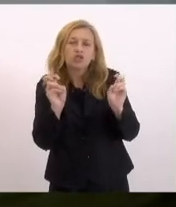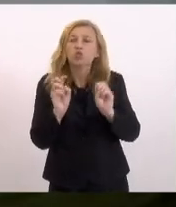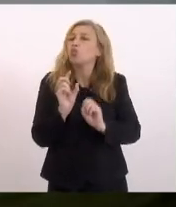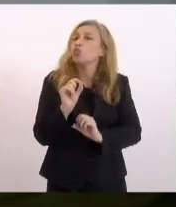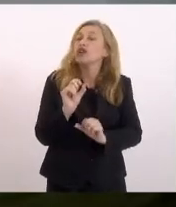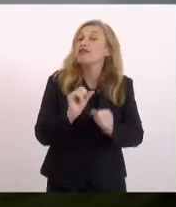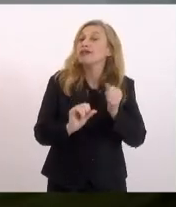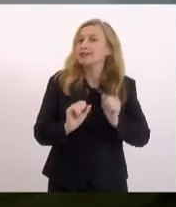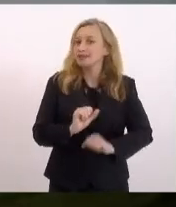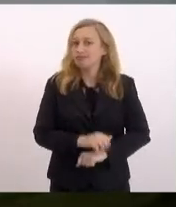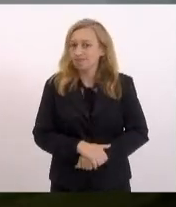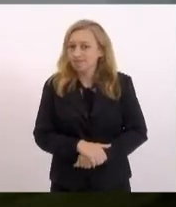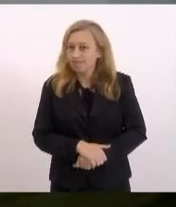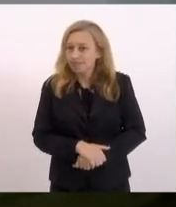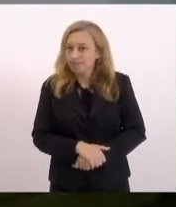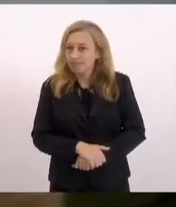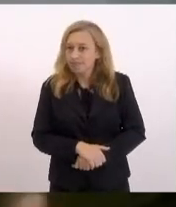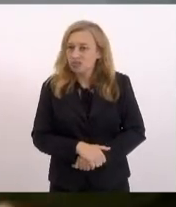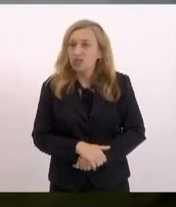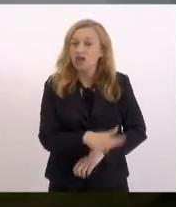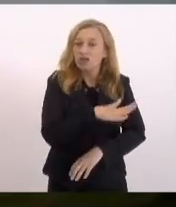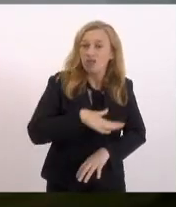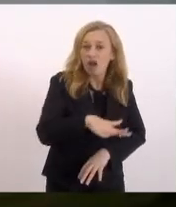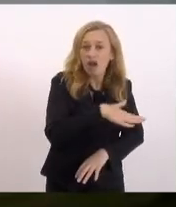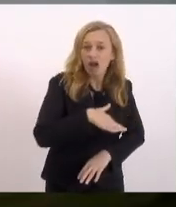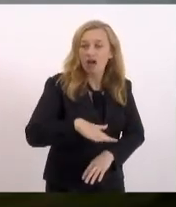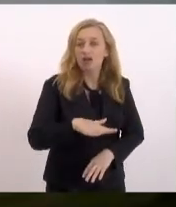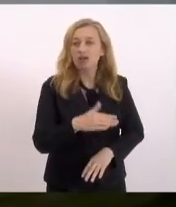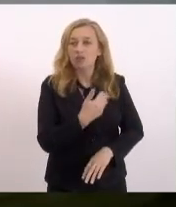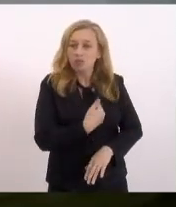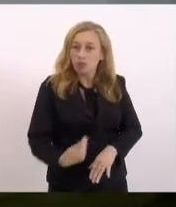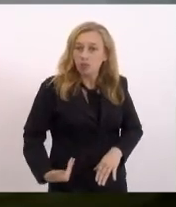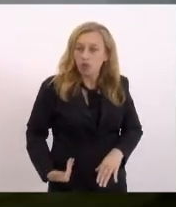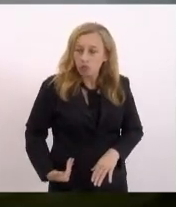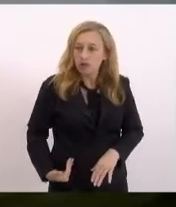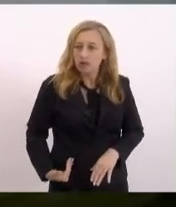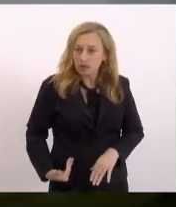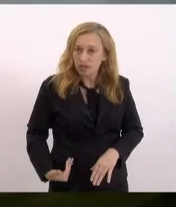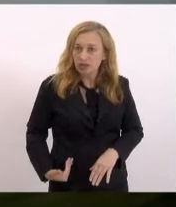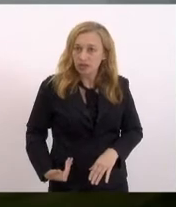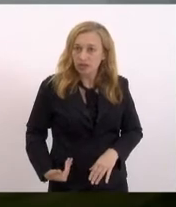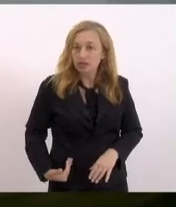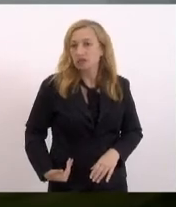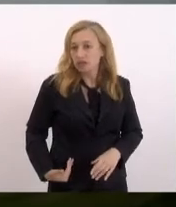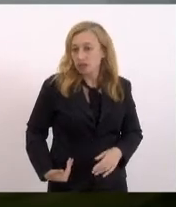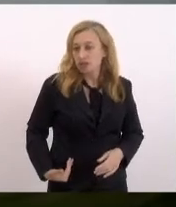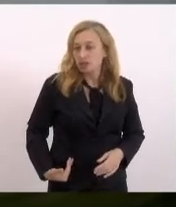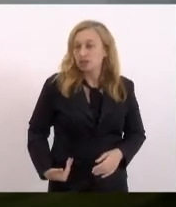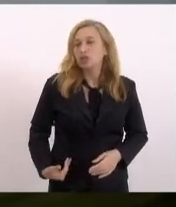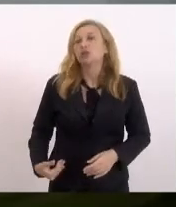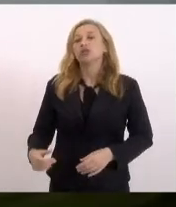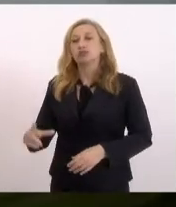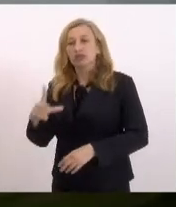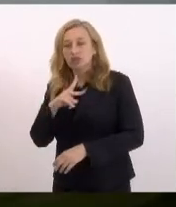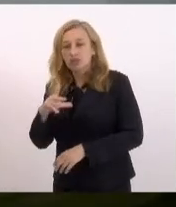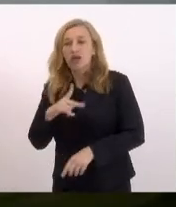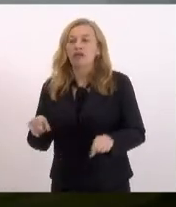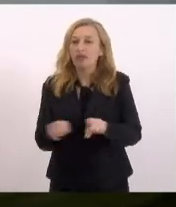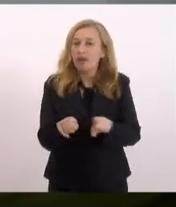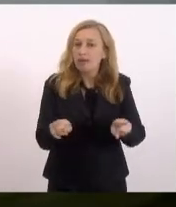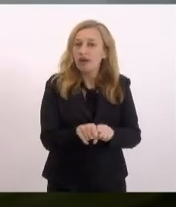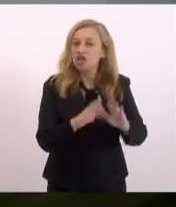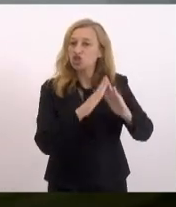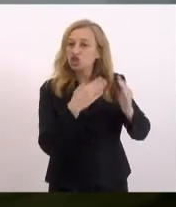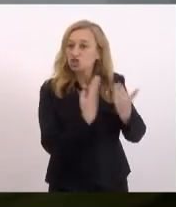fazer, tanto na rede pública municipal como na rede pública particular, que possamos unificar e, de uma